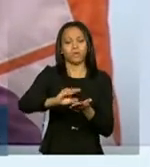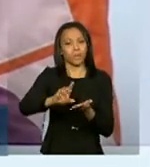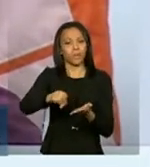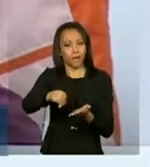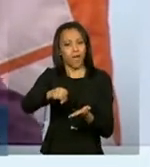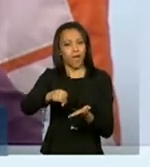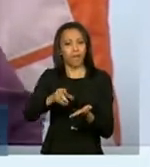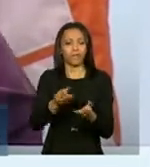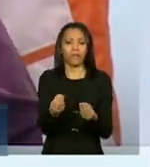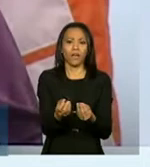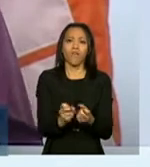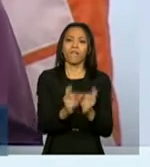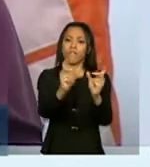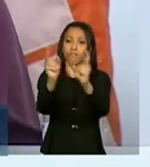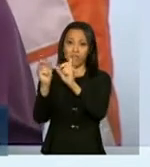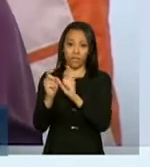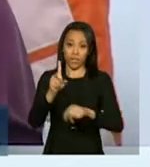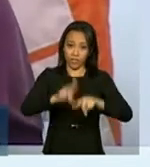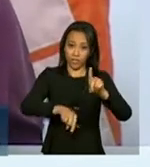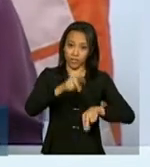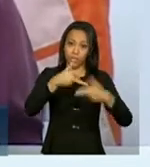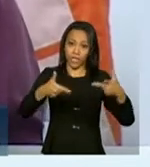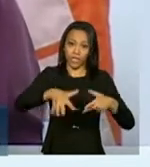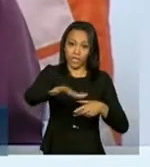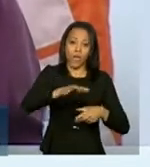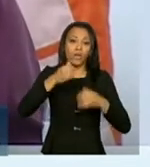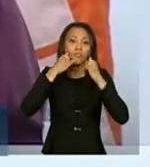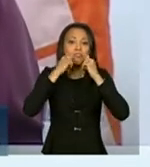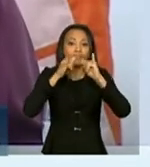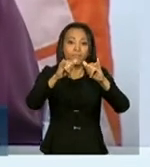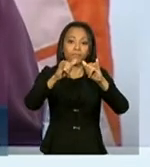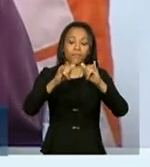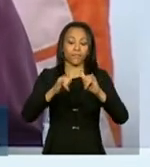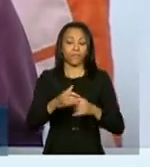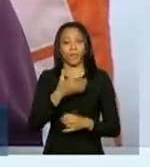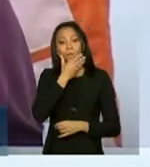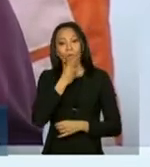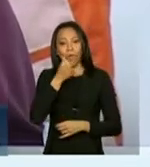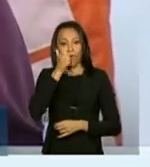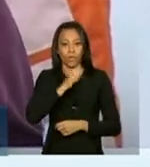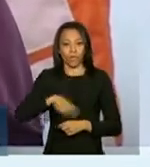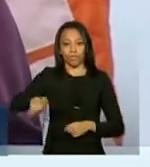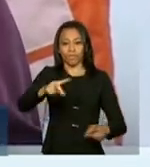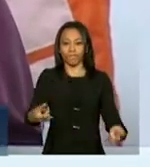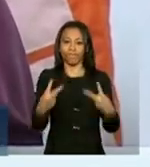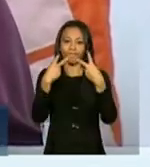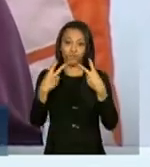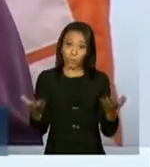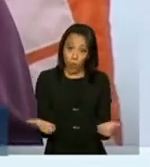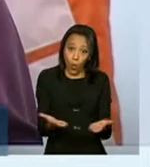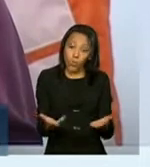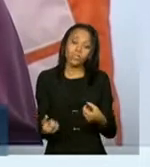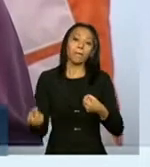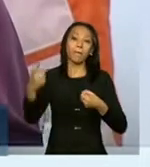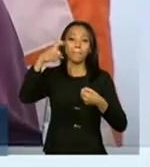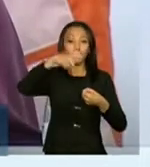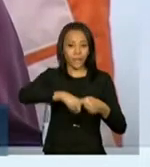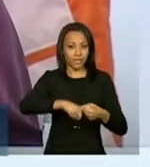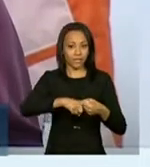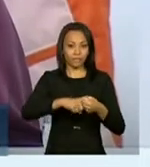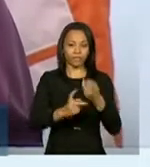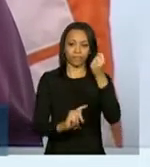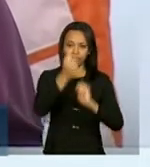no qual ela fornece os produtos. Senhoras e senhores, ser parceiro da indústria